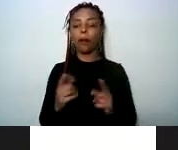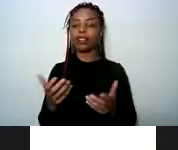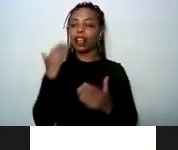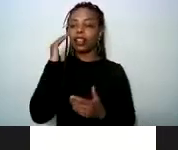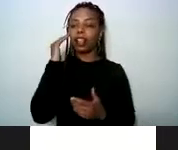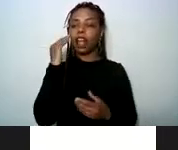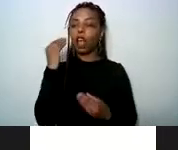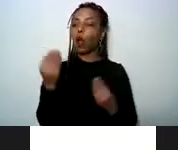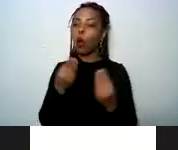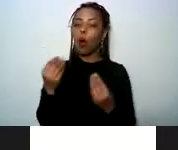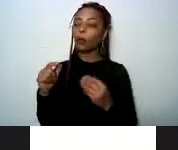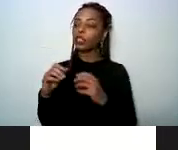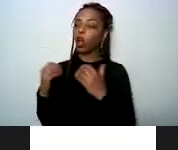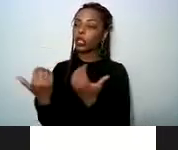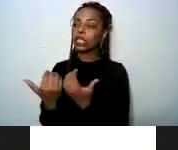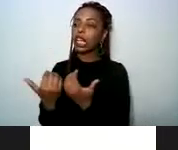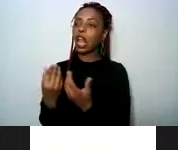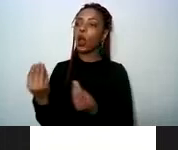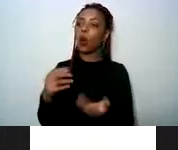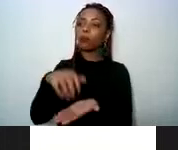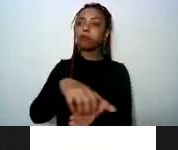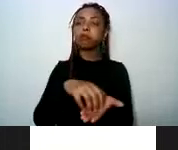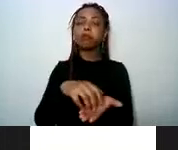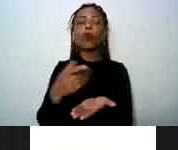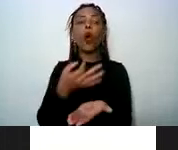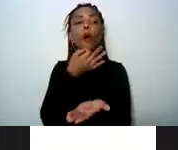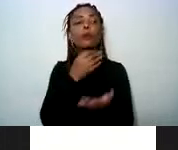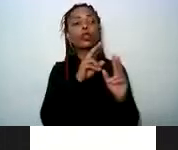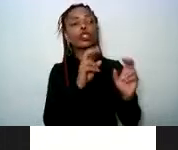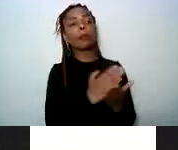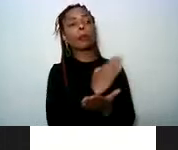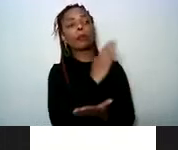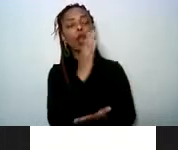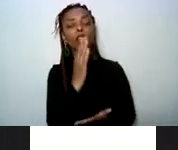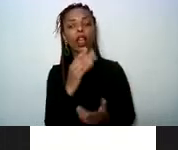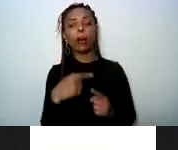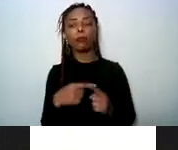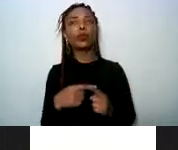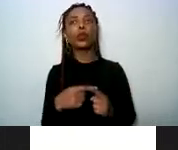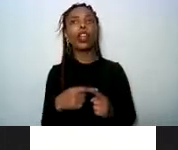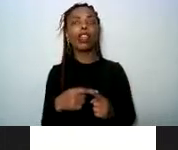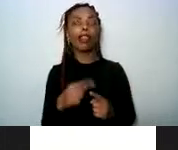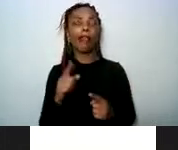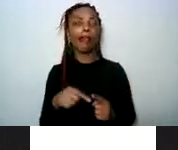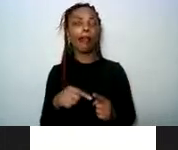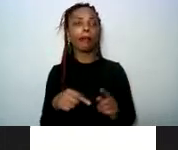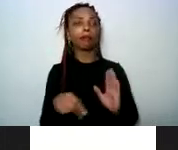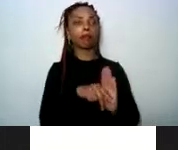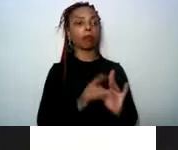conselhos e órgãos vêm à biblioteca, porque de fato ela é um patrimônio, como isso aconteceu.